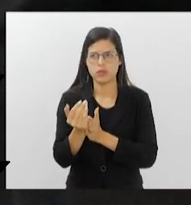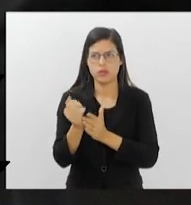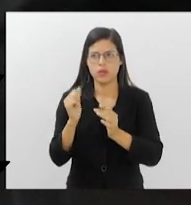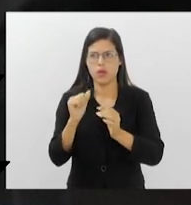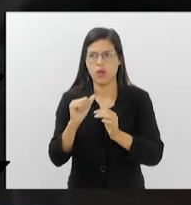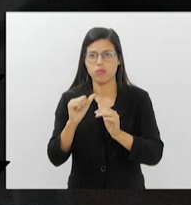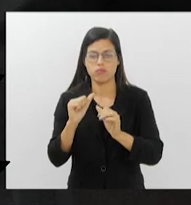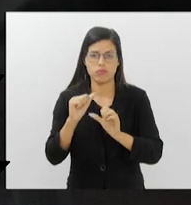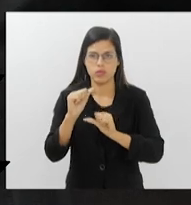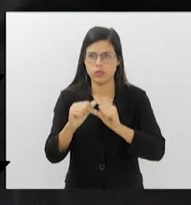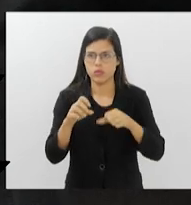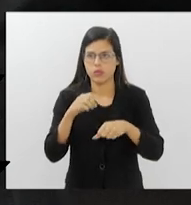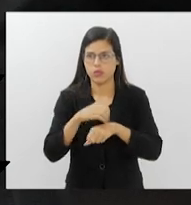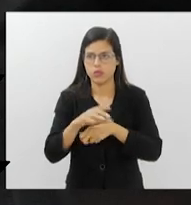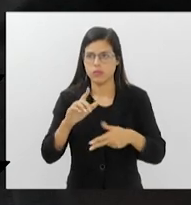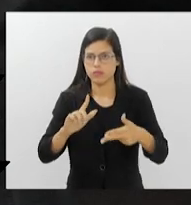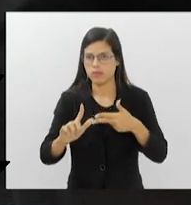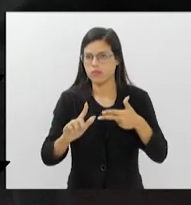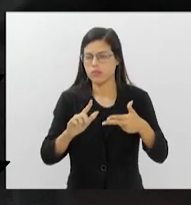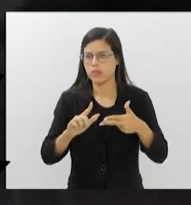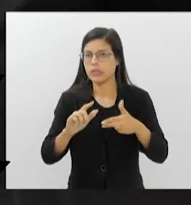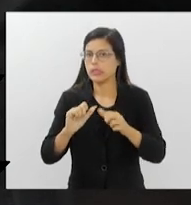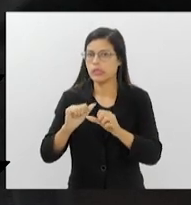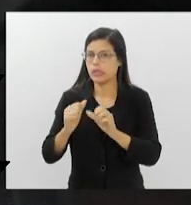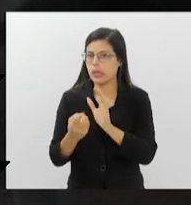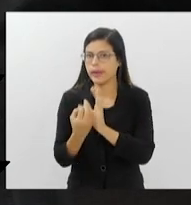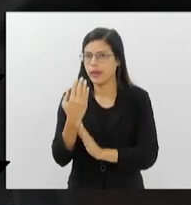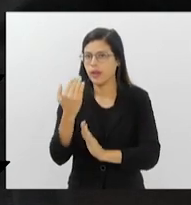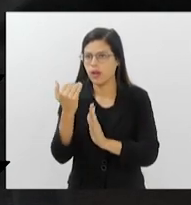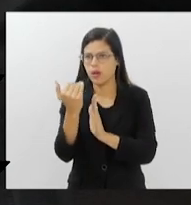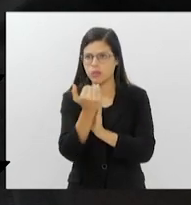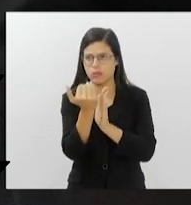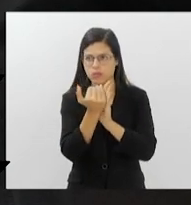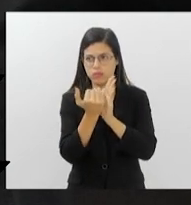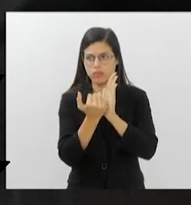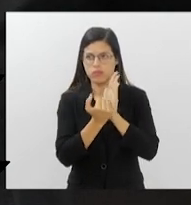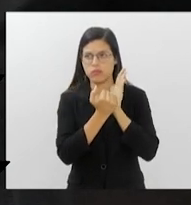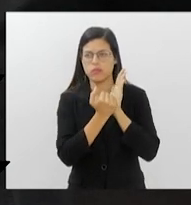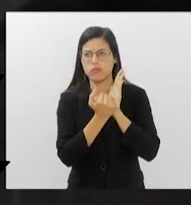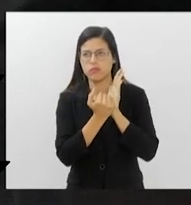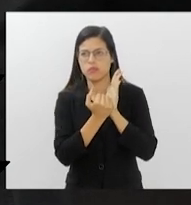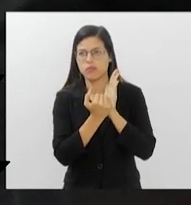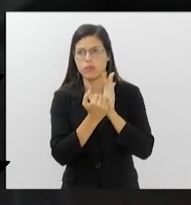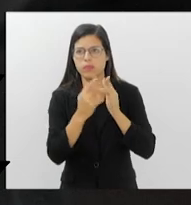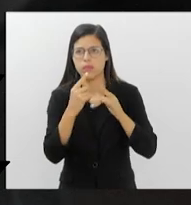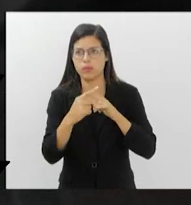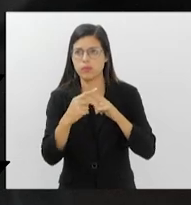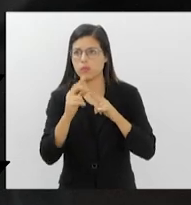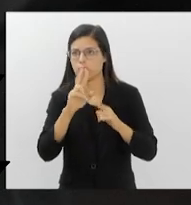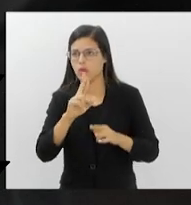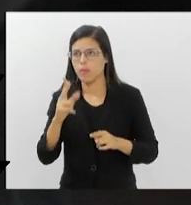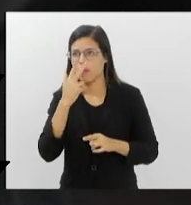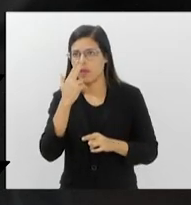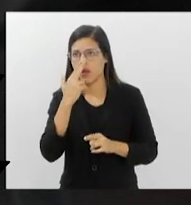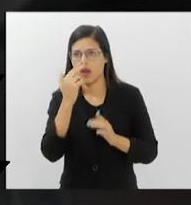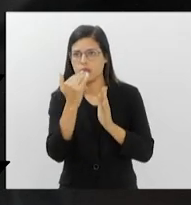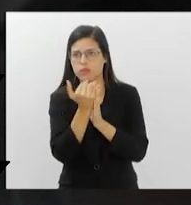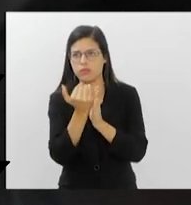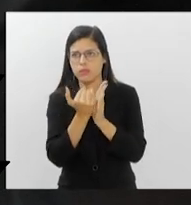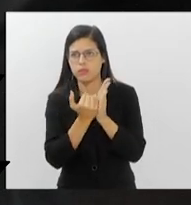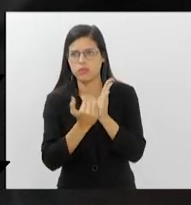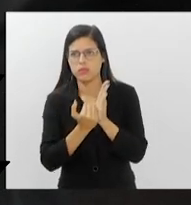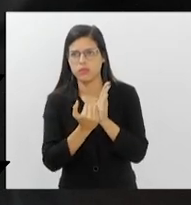Legislativa num programa cria o programa porque na verdade tem até cara de programa o nome do negócio é o nome de programa né